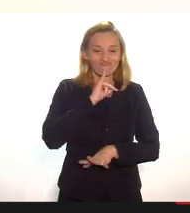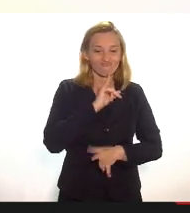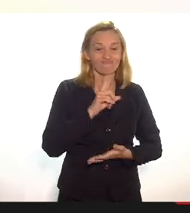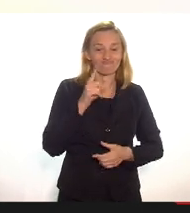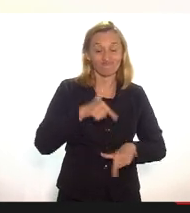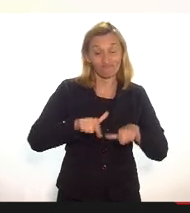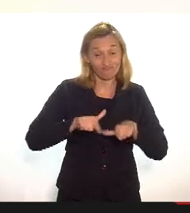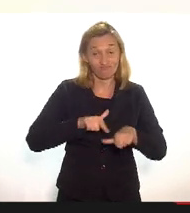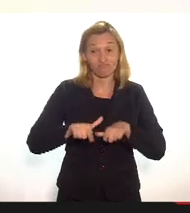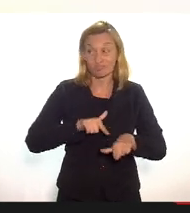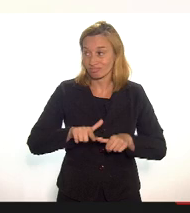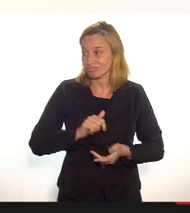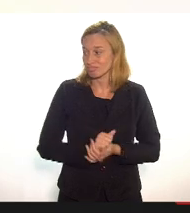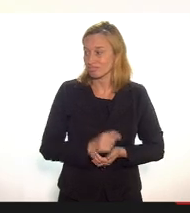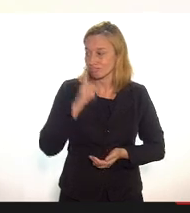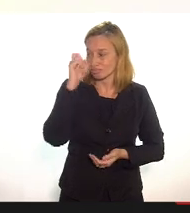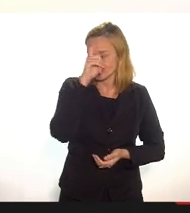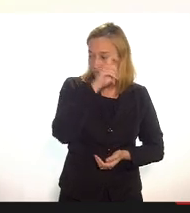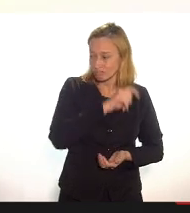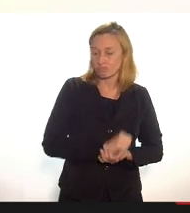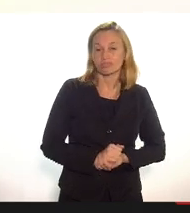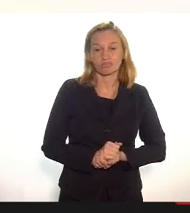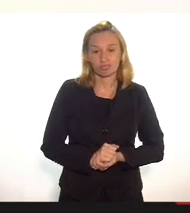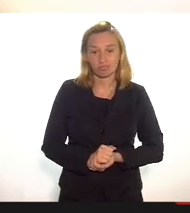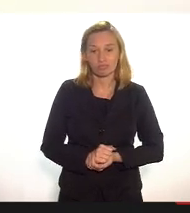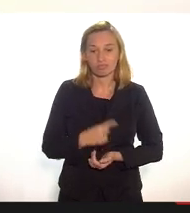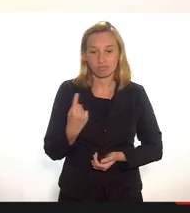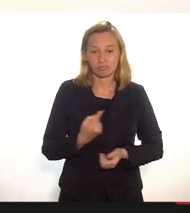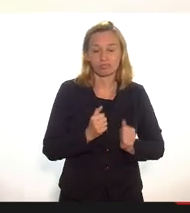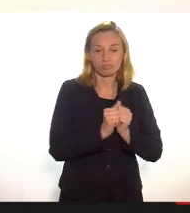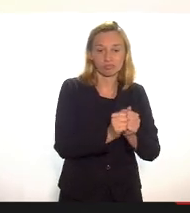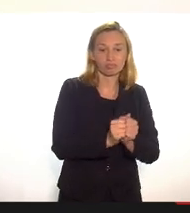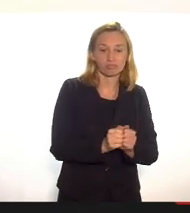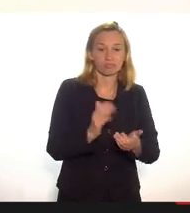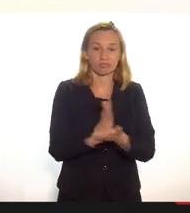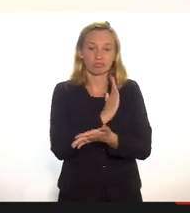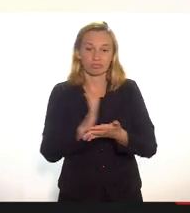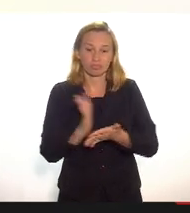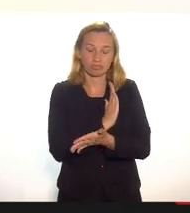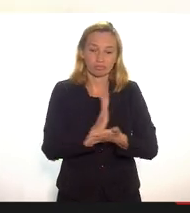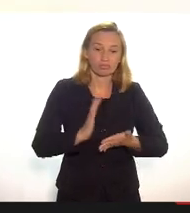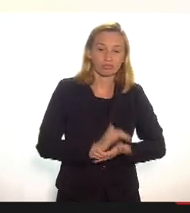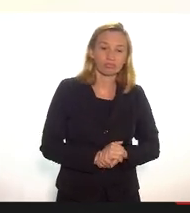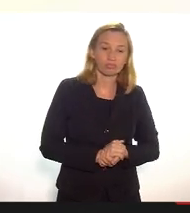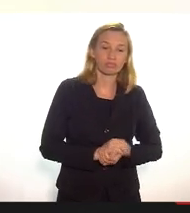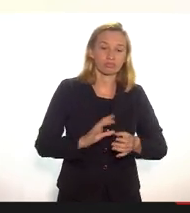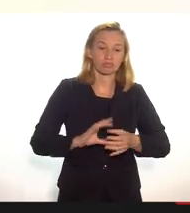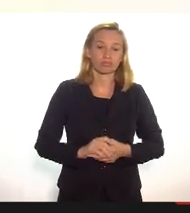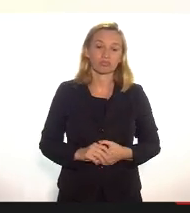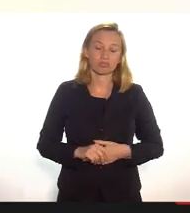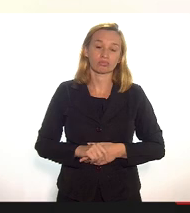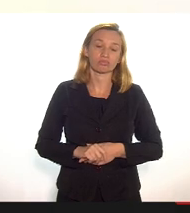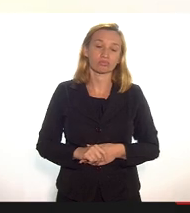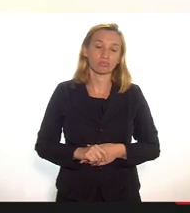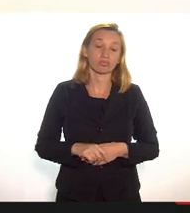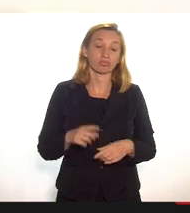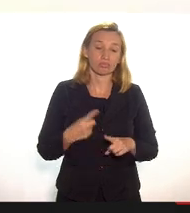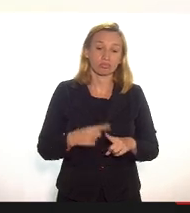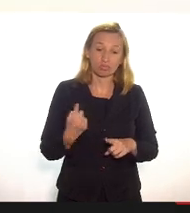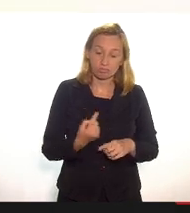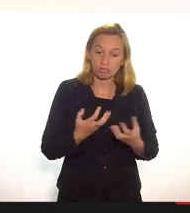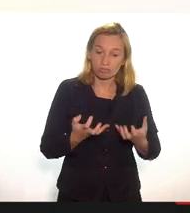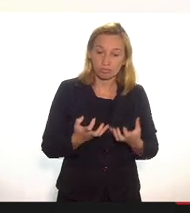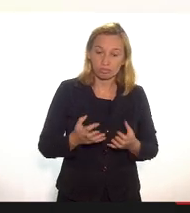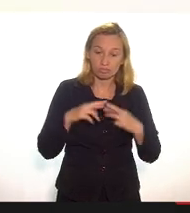um trabalho muito árduo. A gente participa muitas vezes, né, como litisconsórcio, ou mesmo porque a gente participa